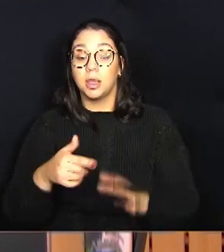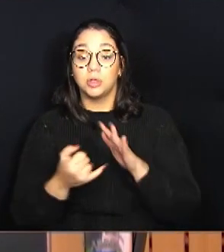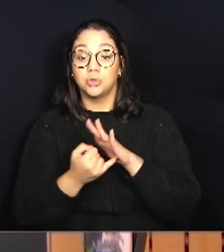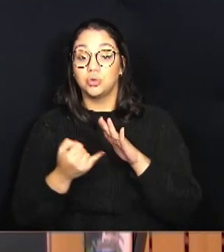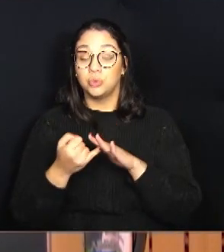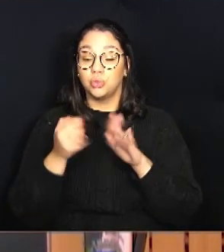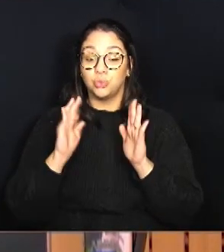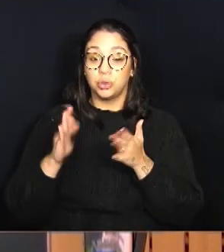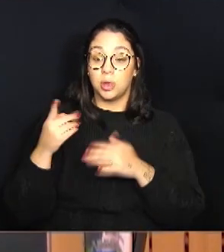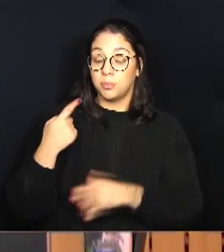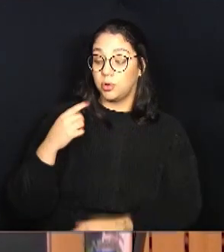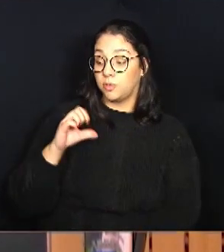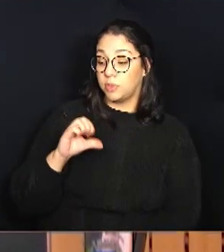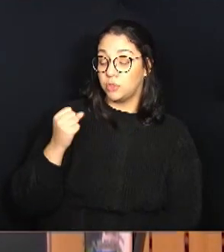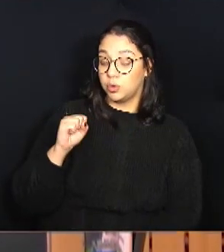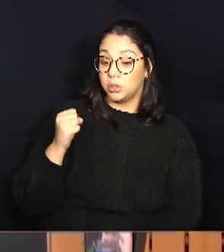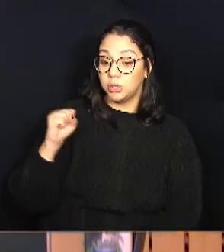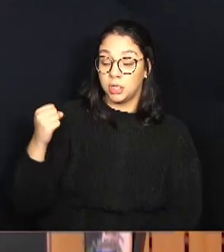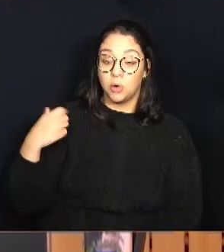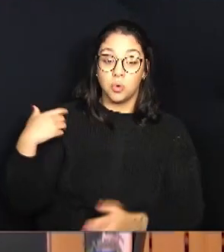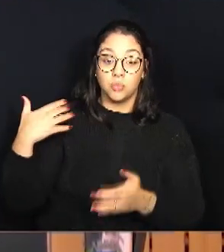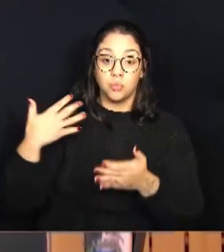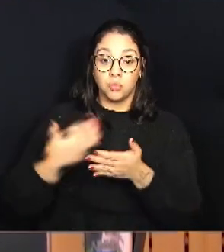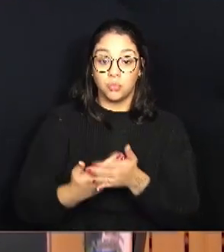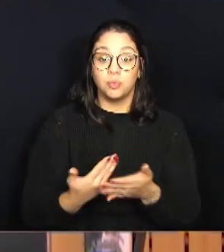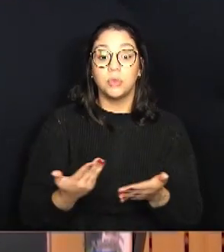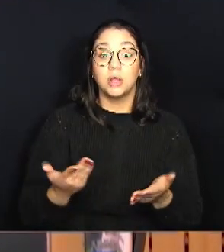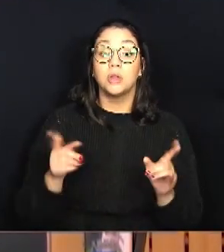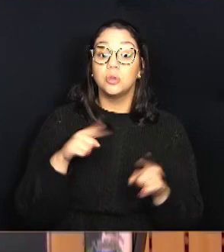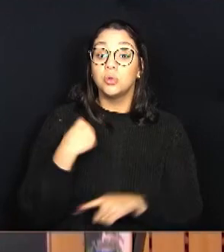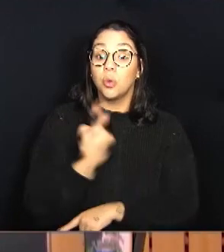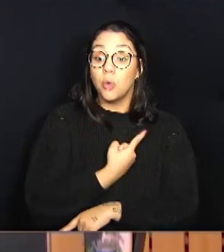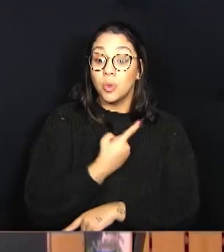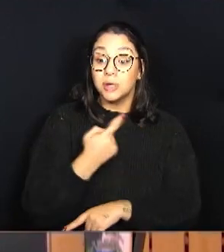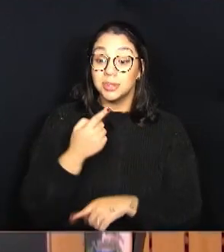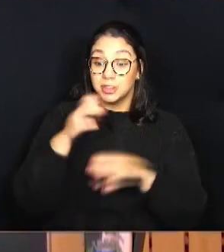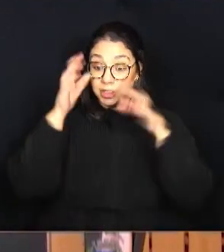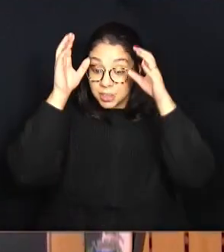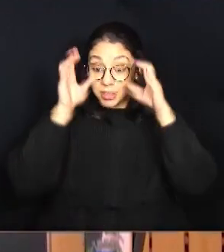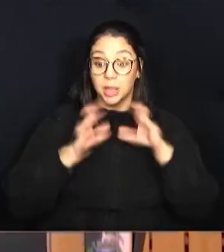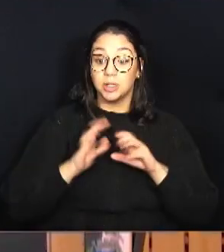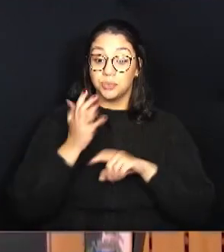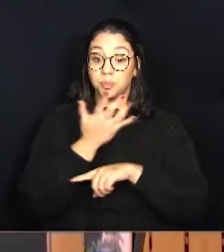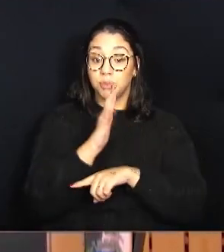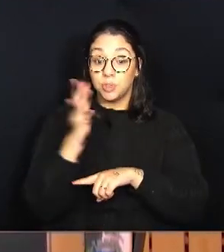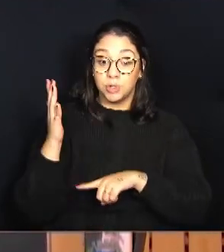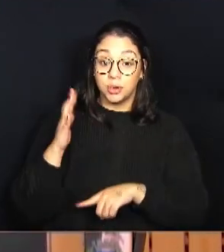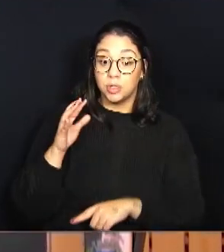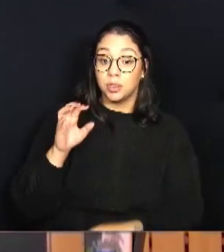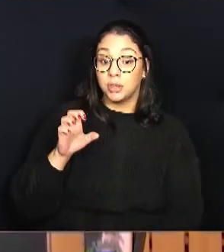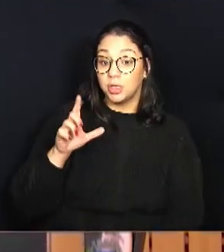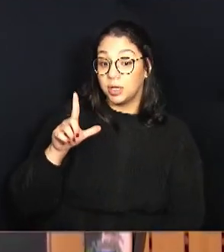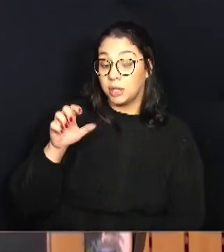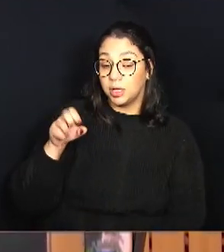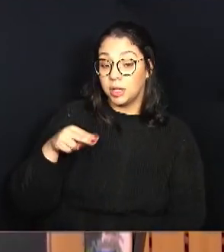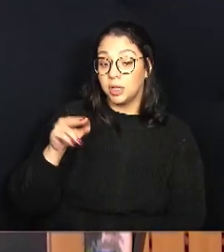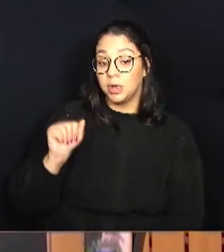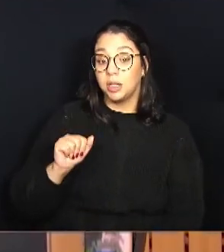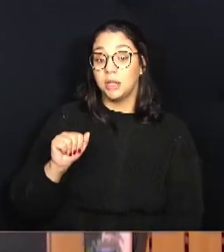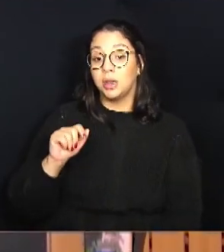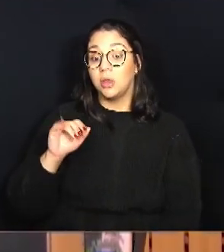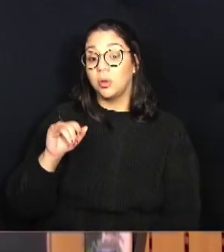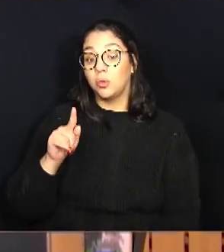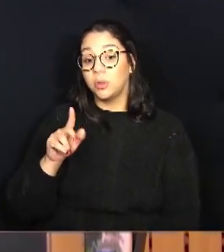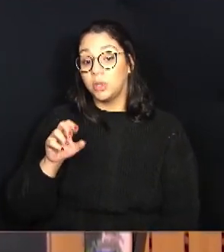desde 1988. Nós eu digo, a cidadania ambiental, nós, a Helena, o Igor,